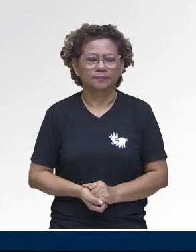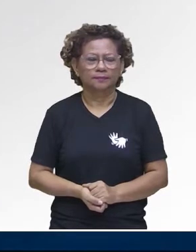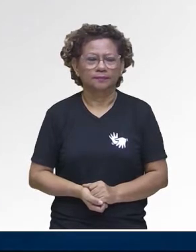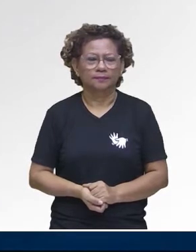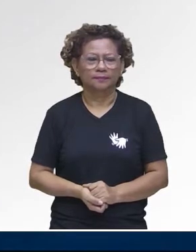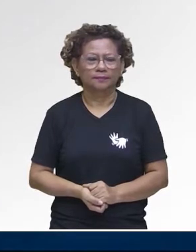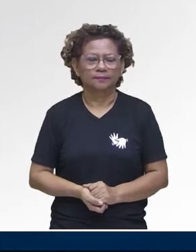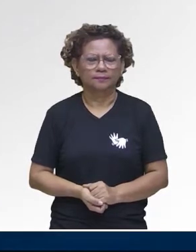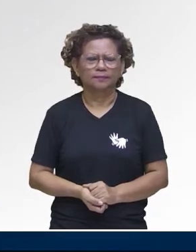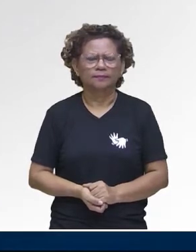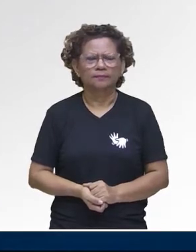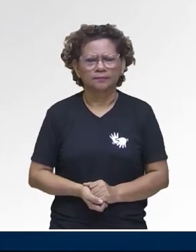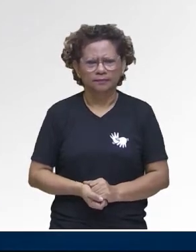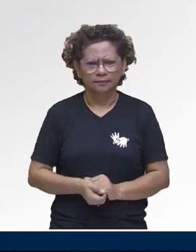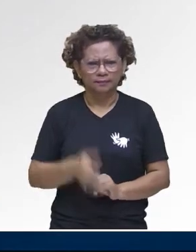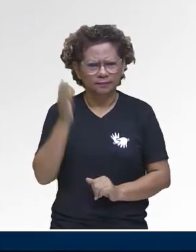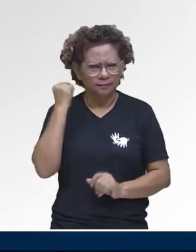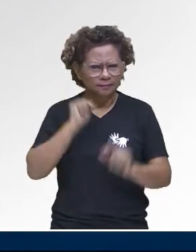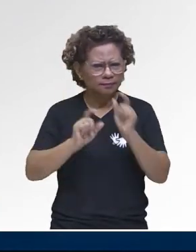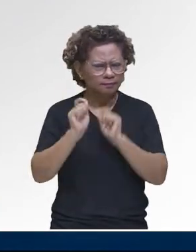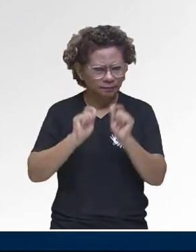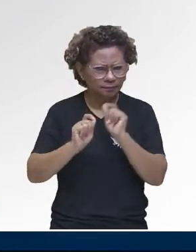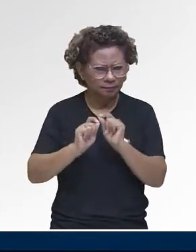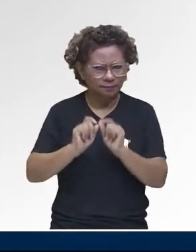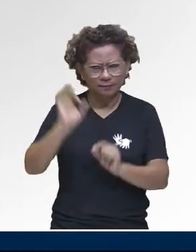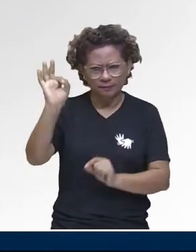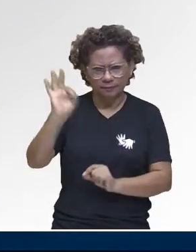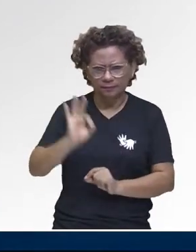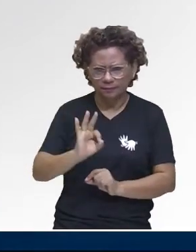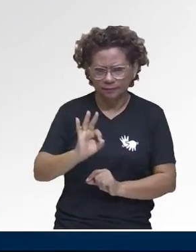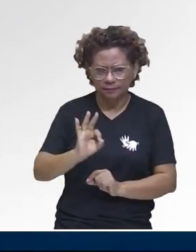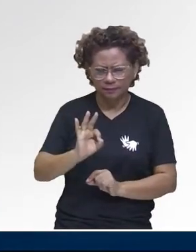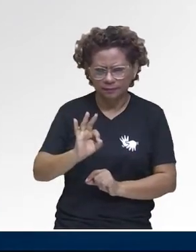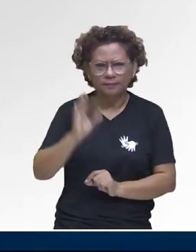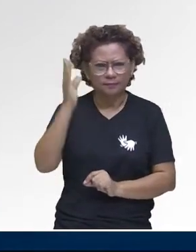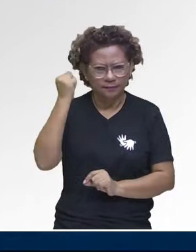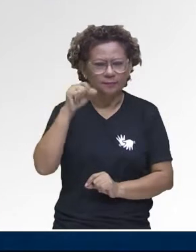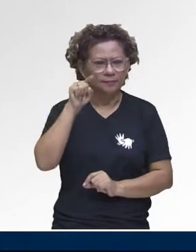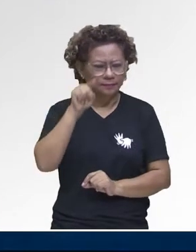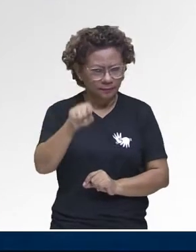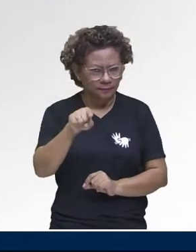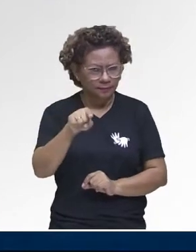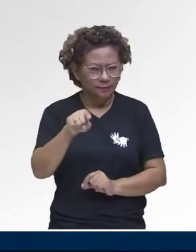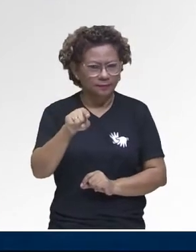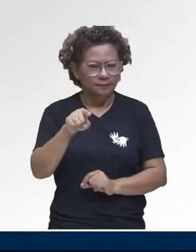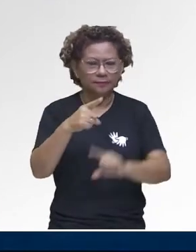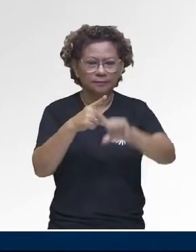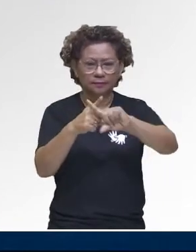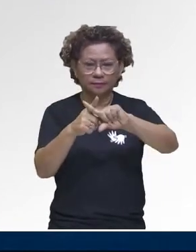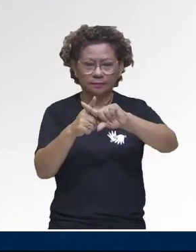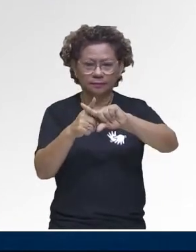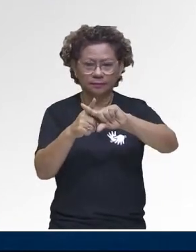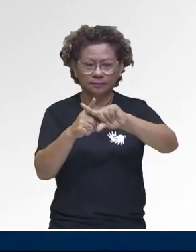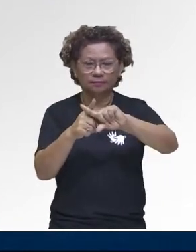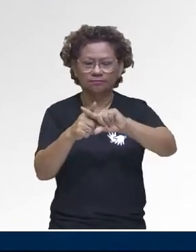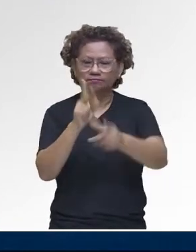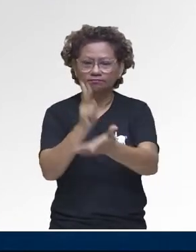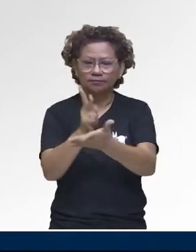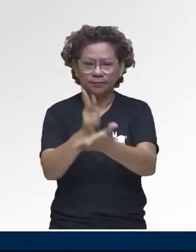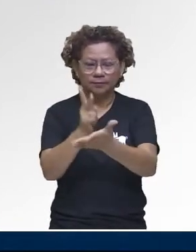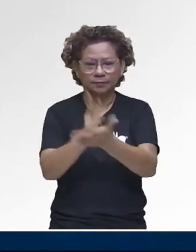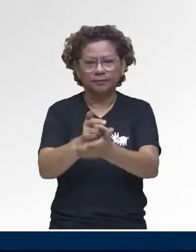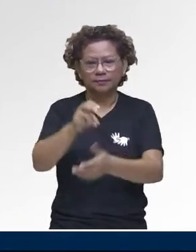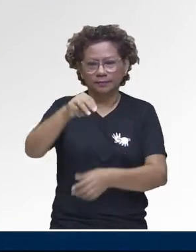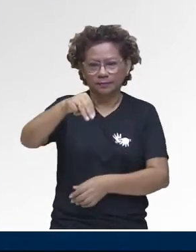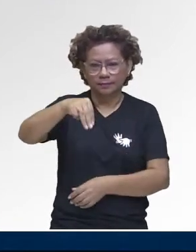é tida como a multiplicação por 100. Então, eu tenho aqui como fazer